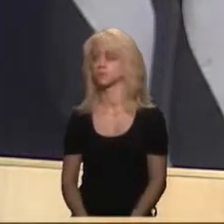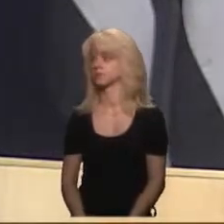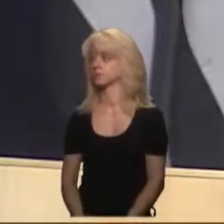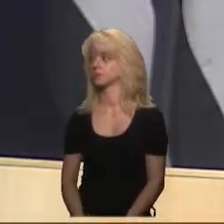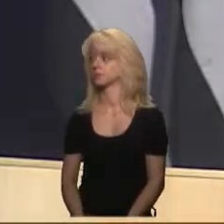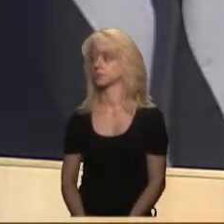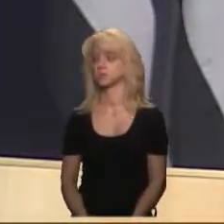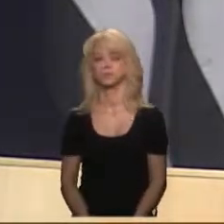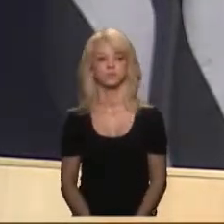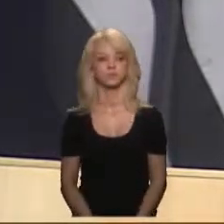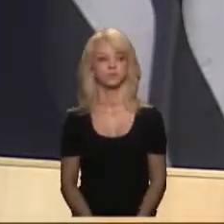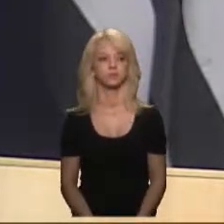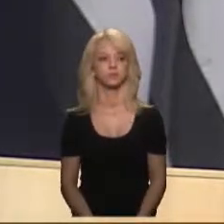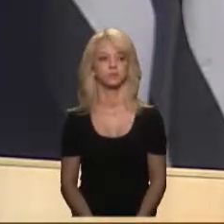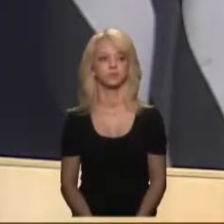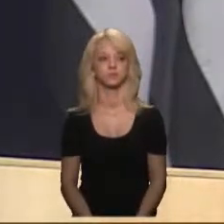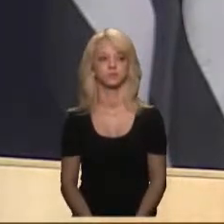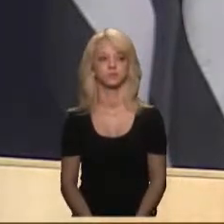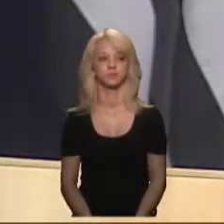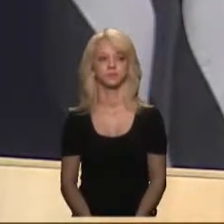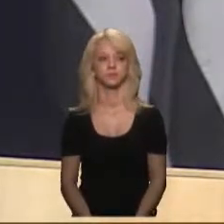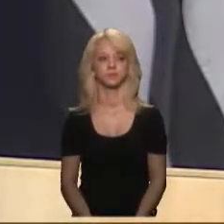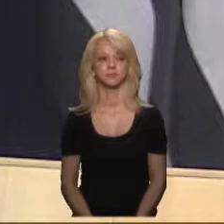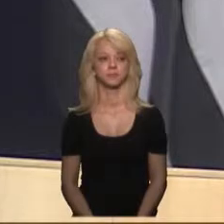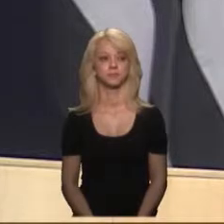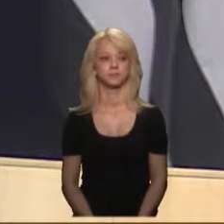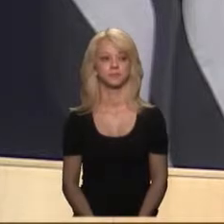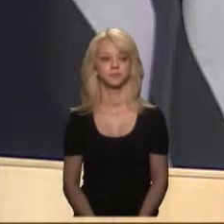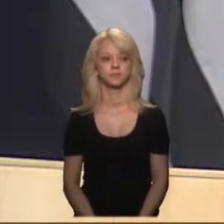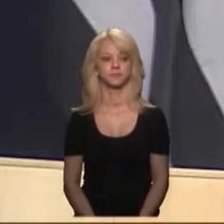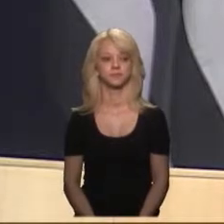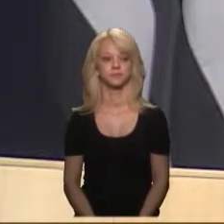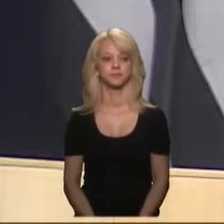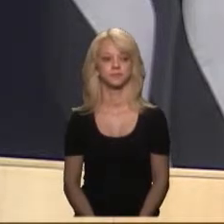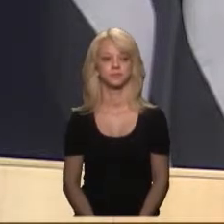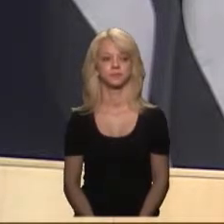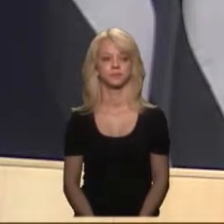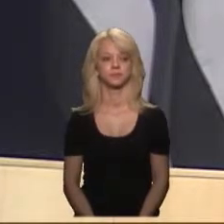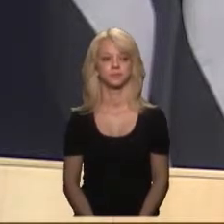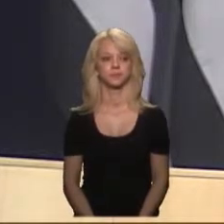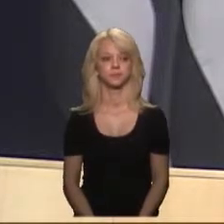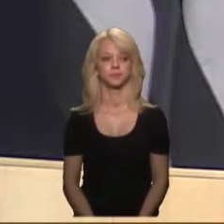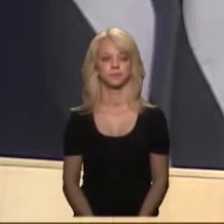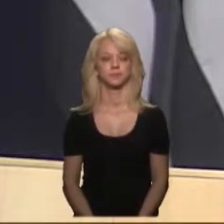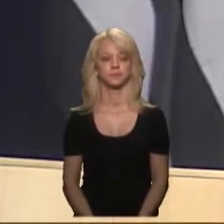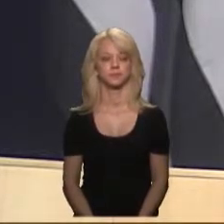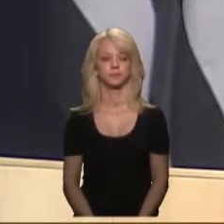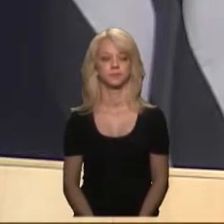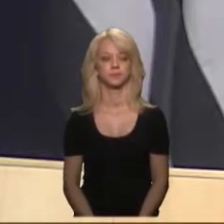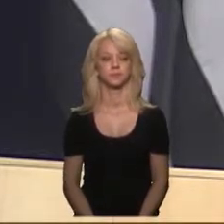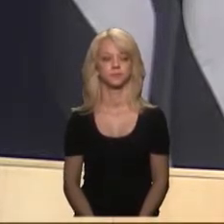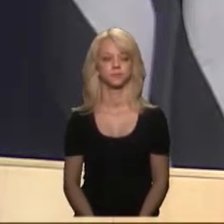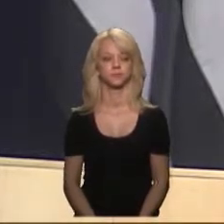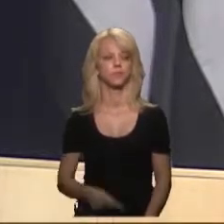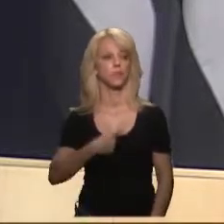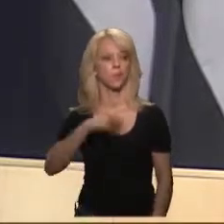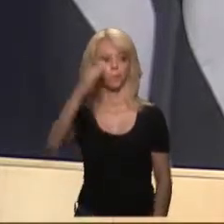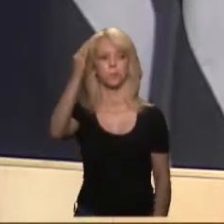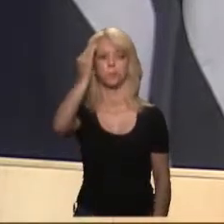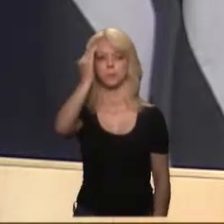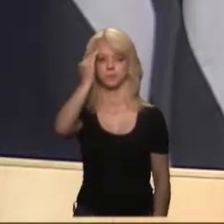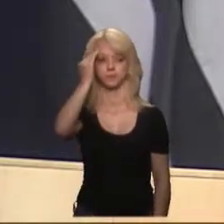Aliás, eu me proporia que a ordem do dia elaborada pela presidência, porque o vereador...